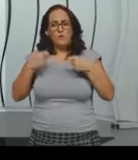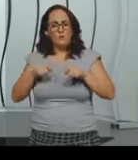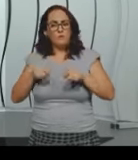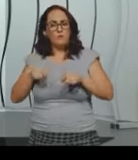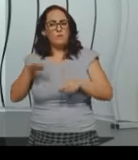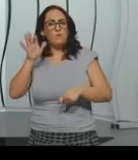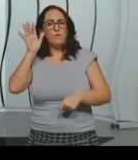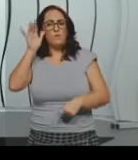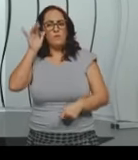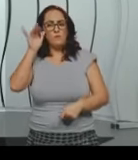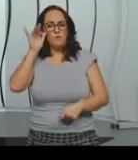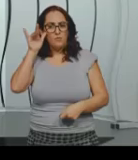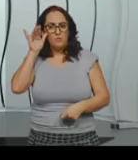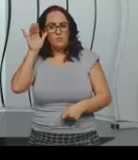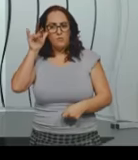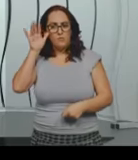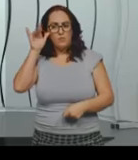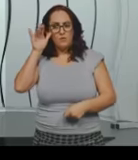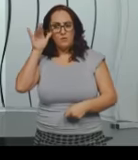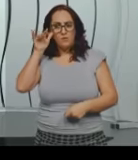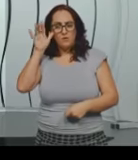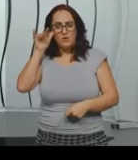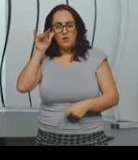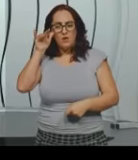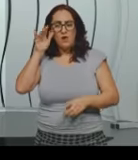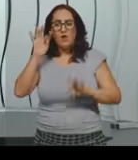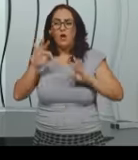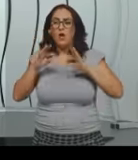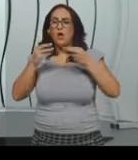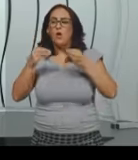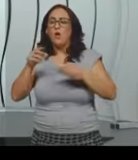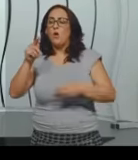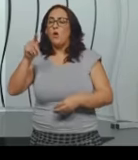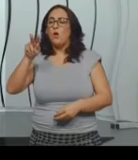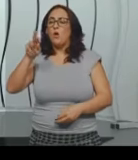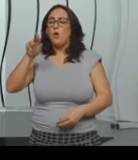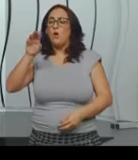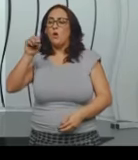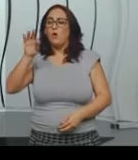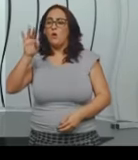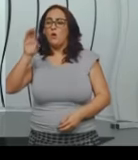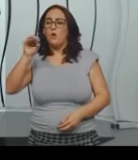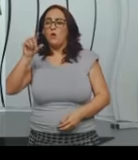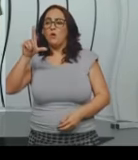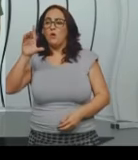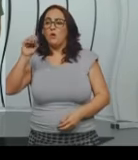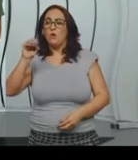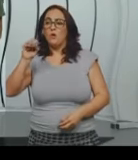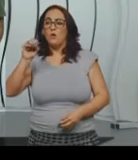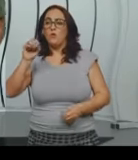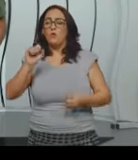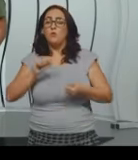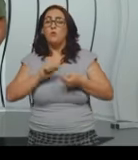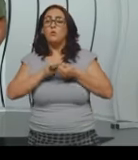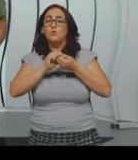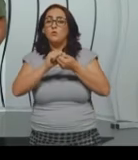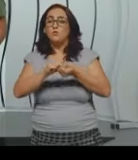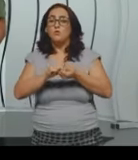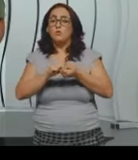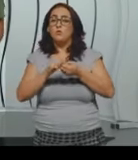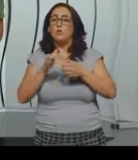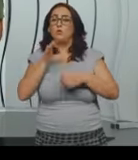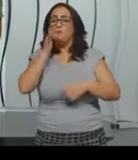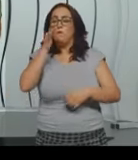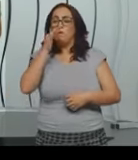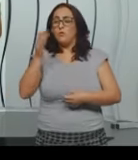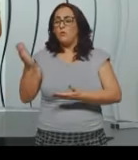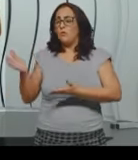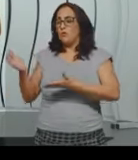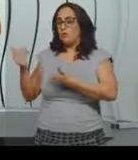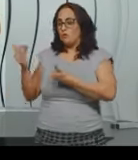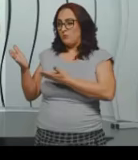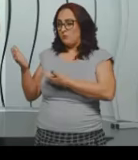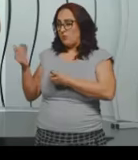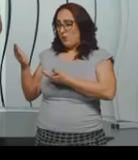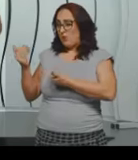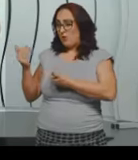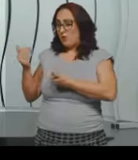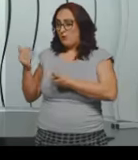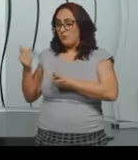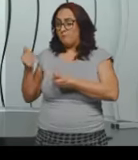tá? O prótalo aqui com o esporófito jovem. E aí vem a